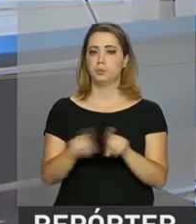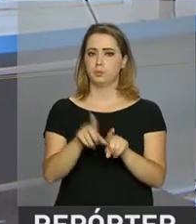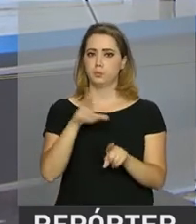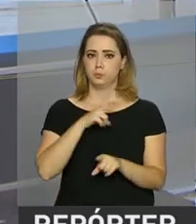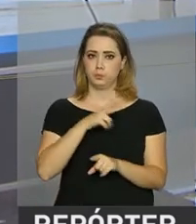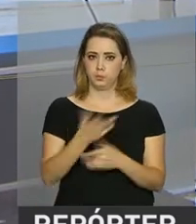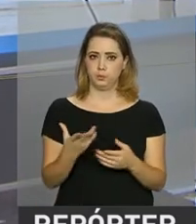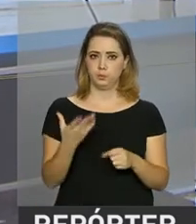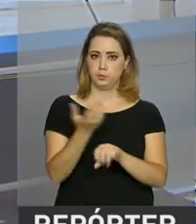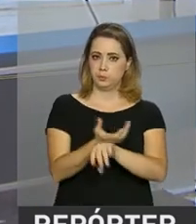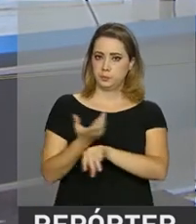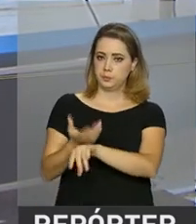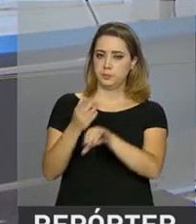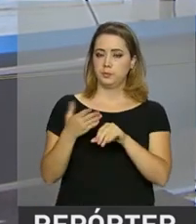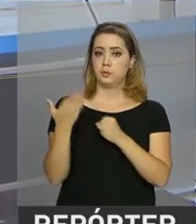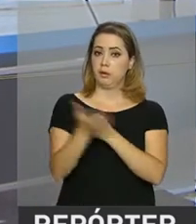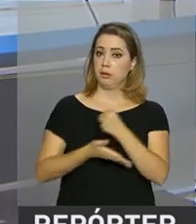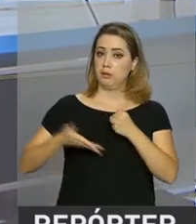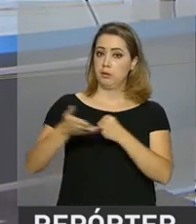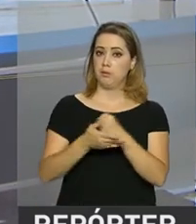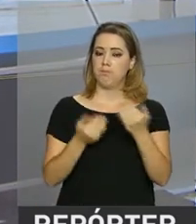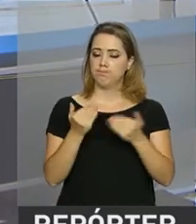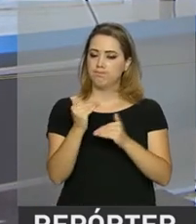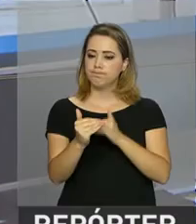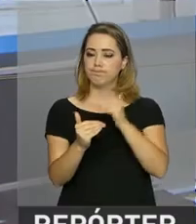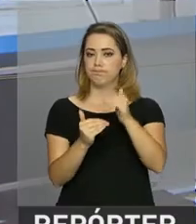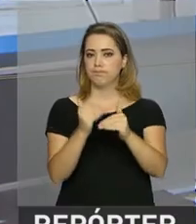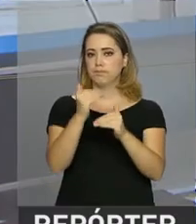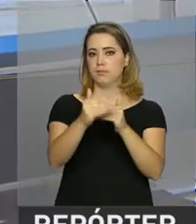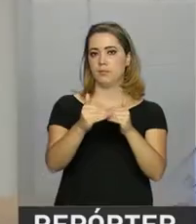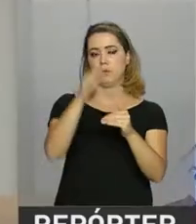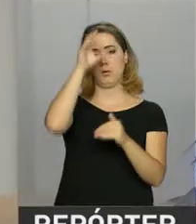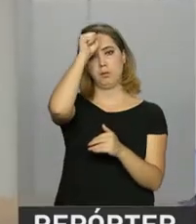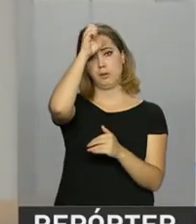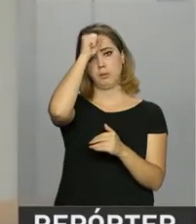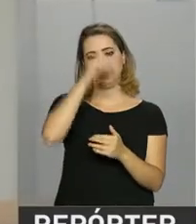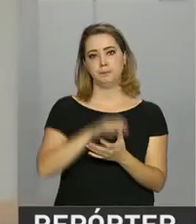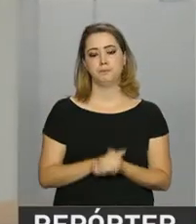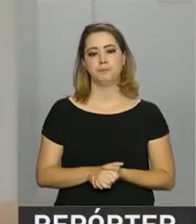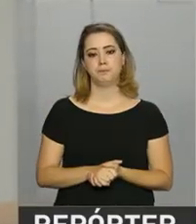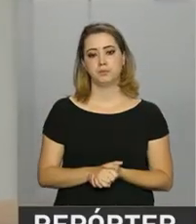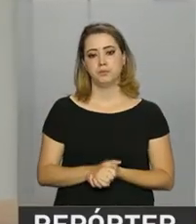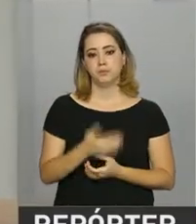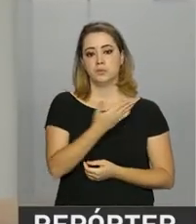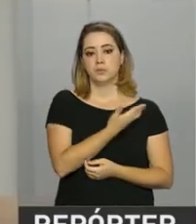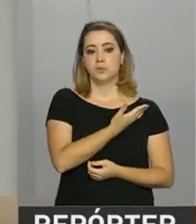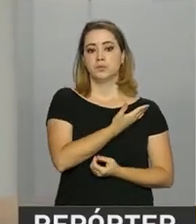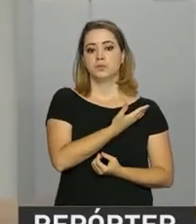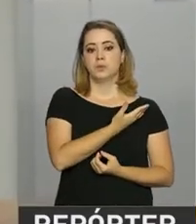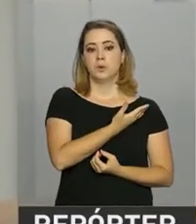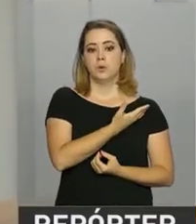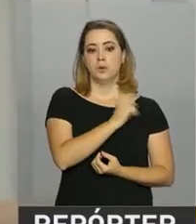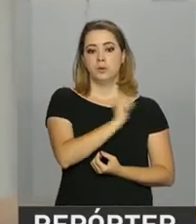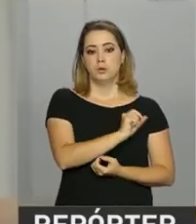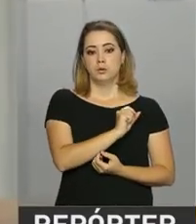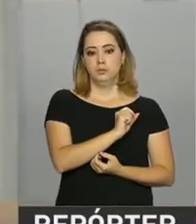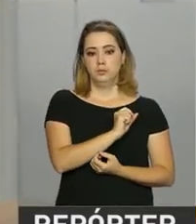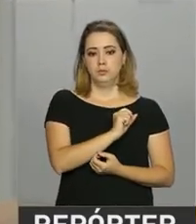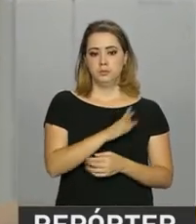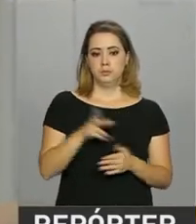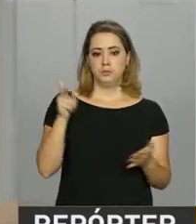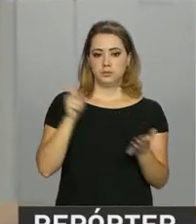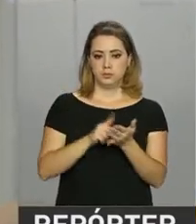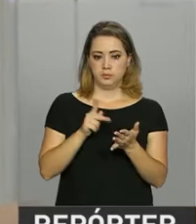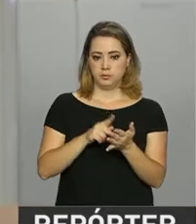alunos terão de aprender a cada etapa da educação básica essa versão na verdade ela